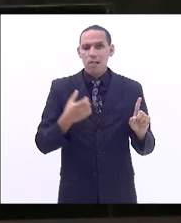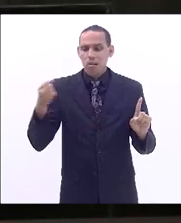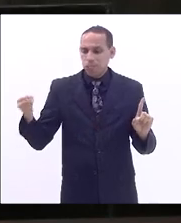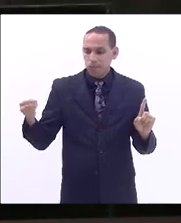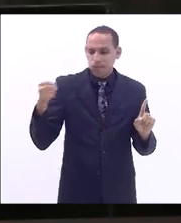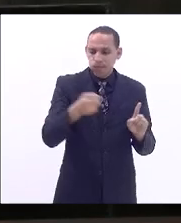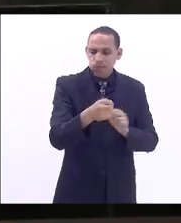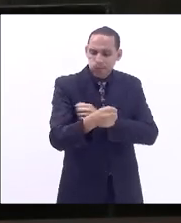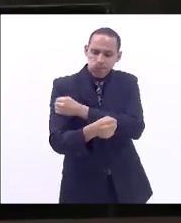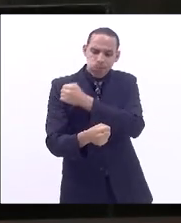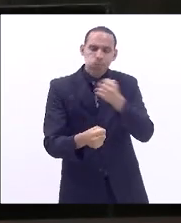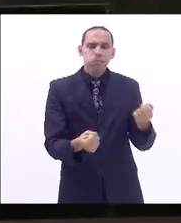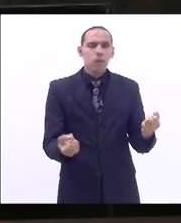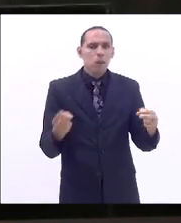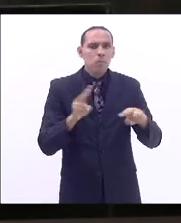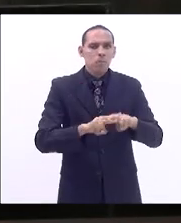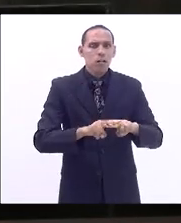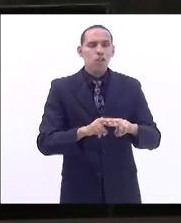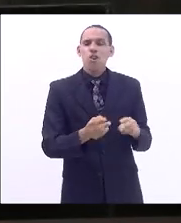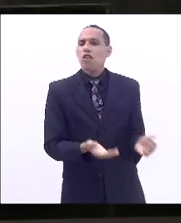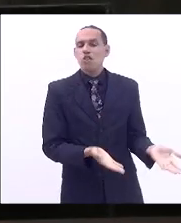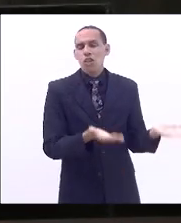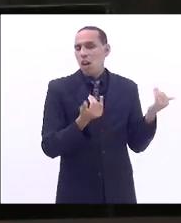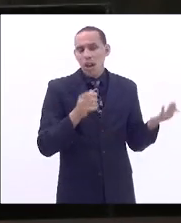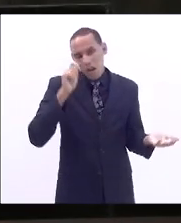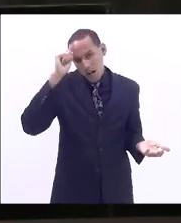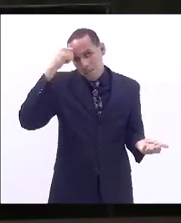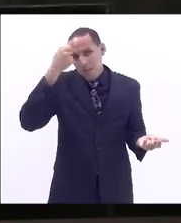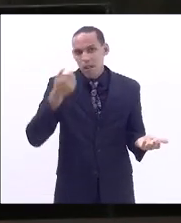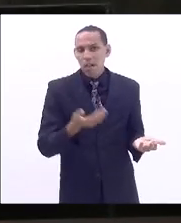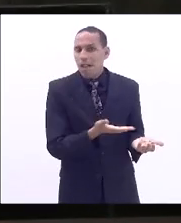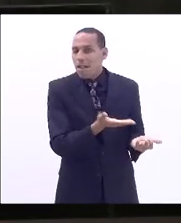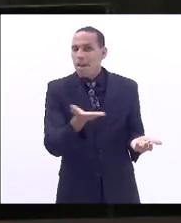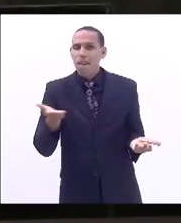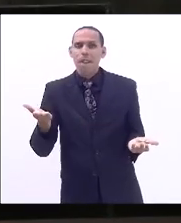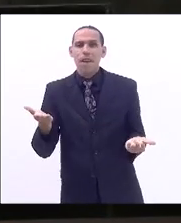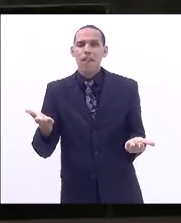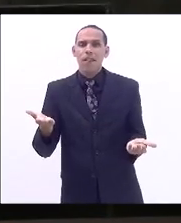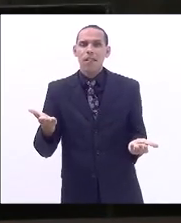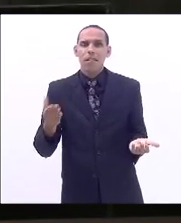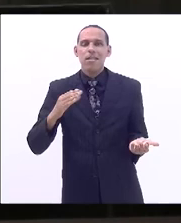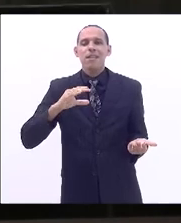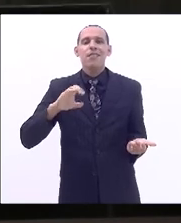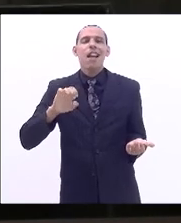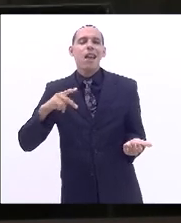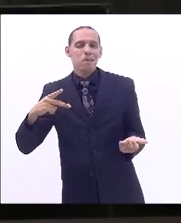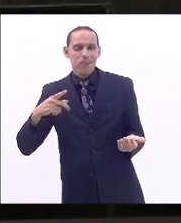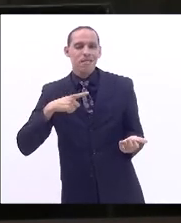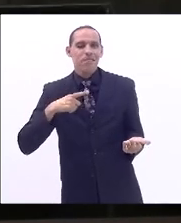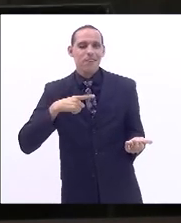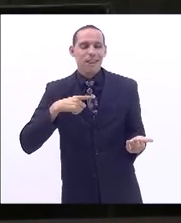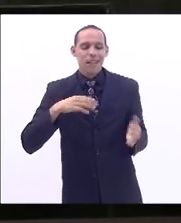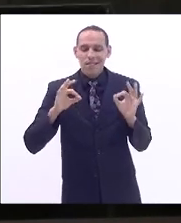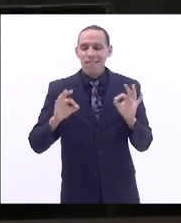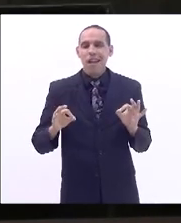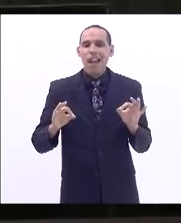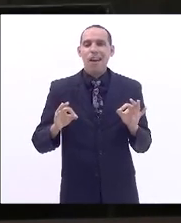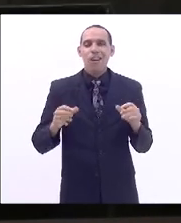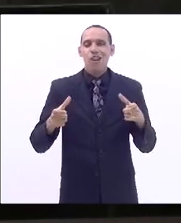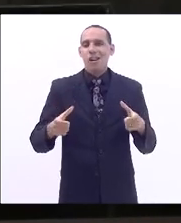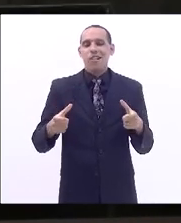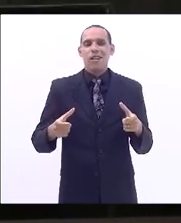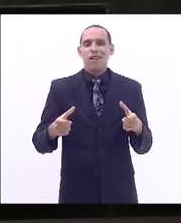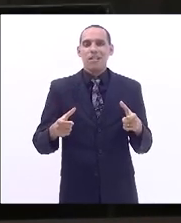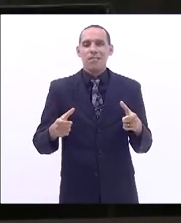colocar na prisão jovens pretos que tem determinado o CEP que por incrível que